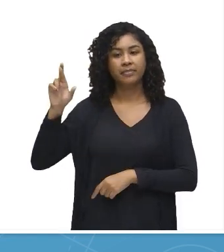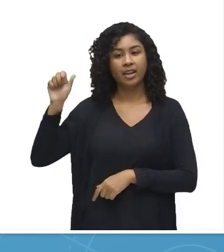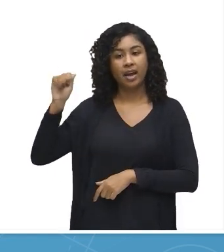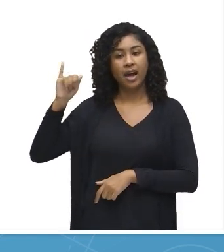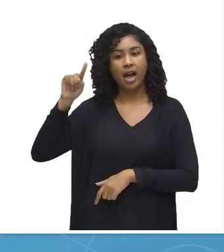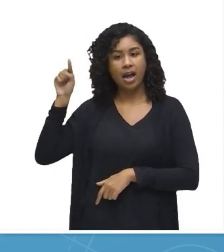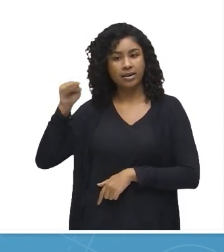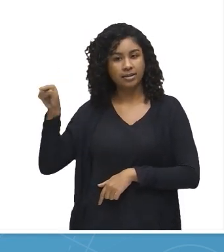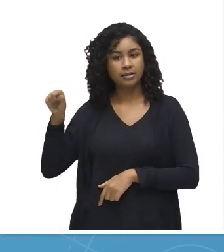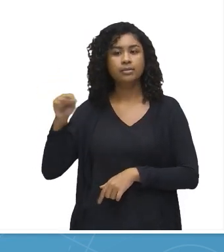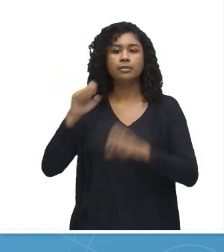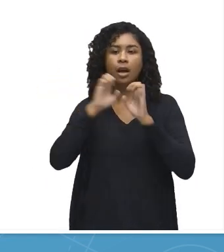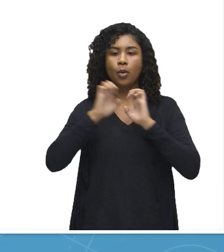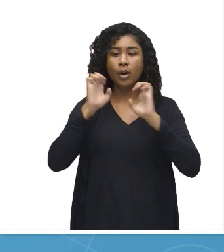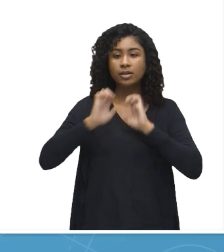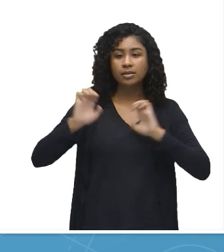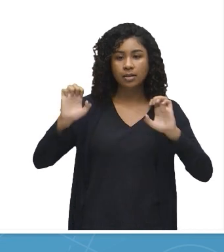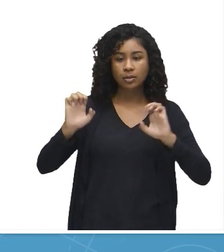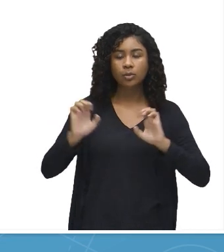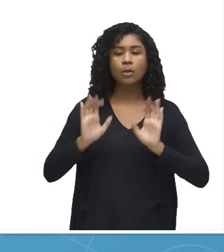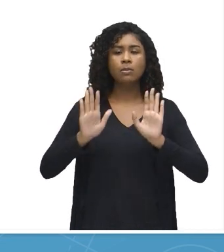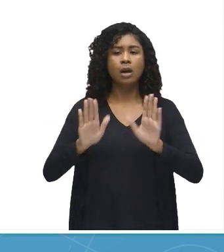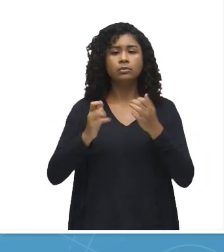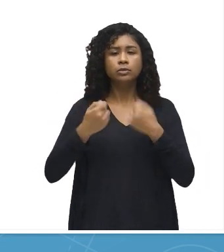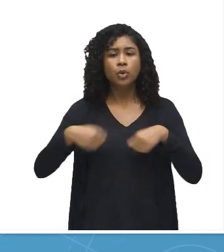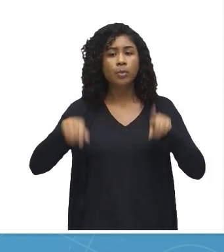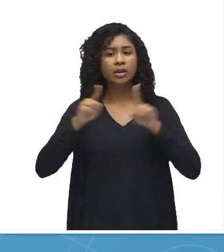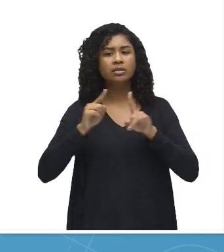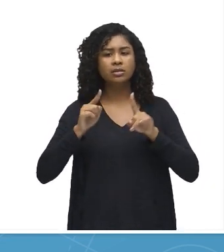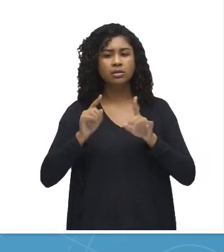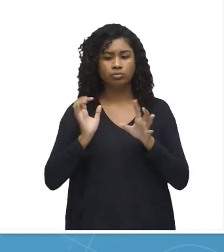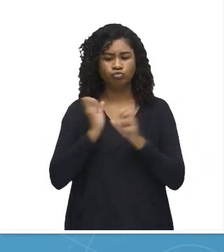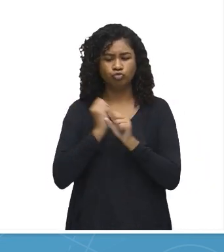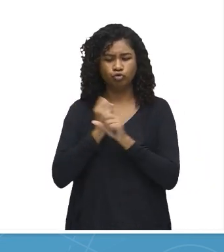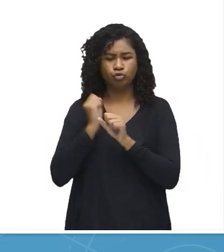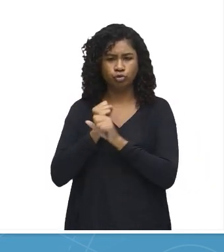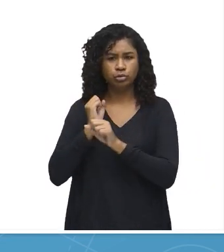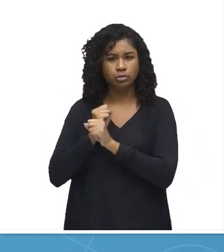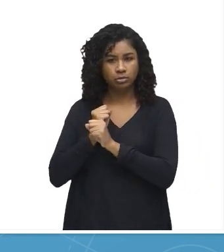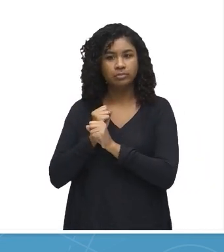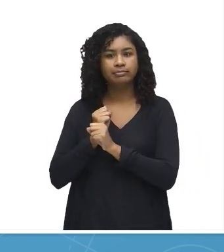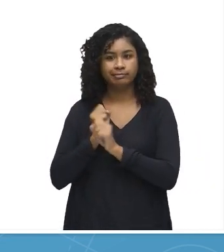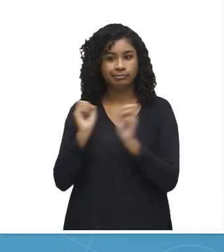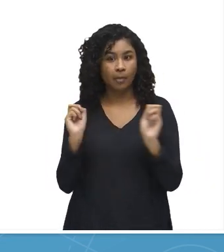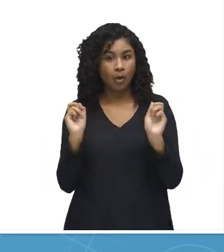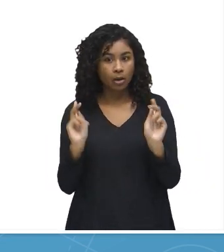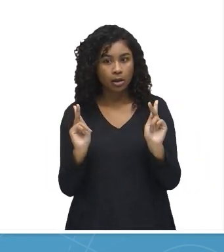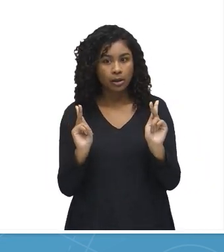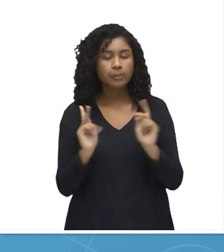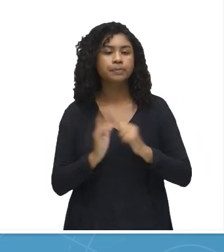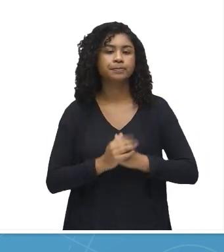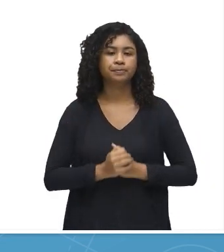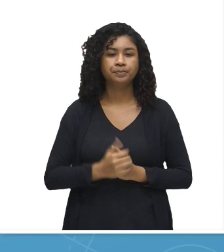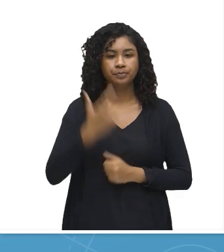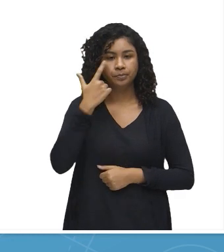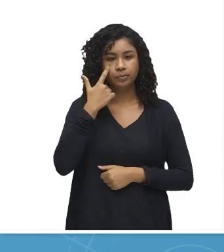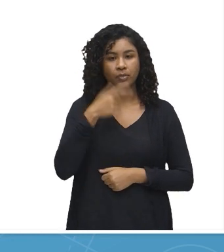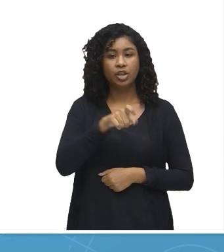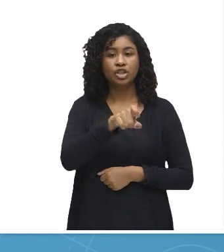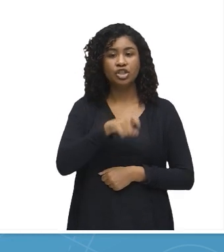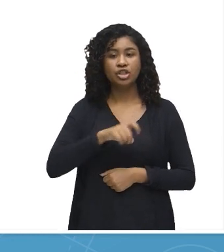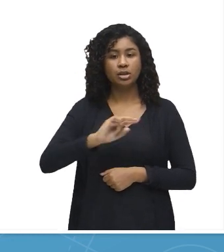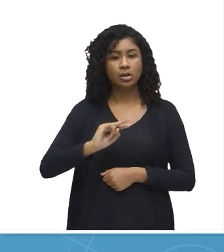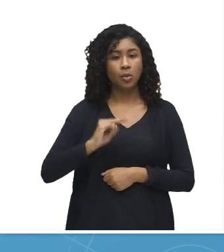equação sem precisar recorrer às fórmulas, tá? Então veja que eu tenho x ao